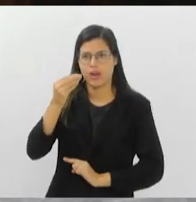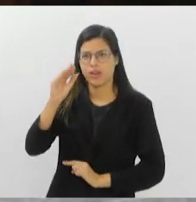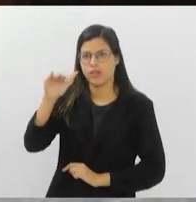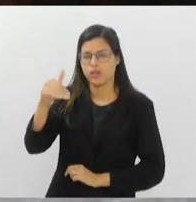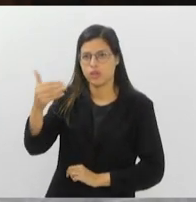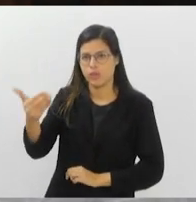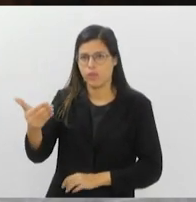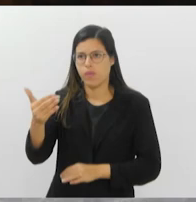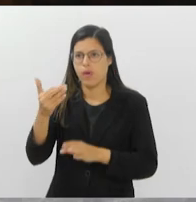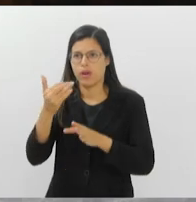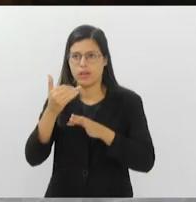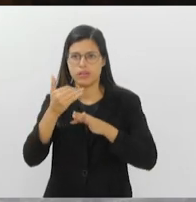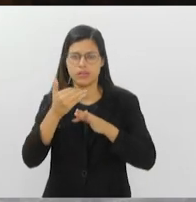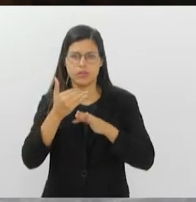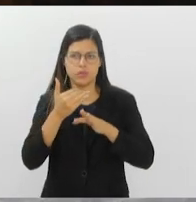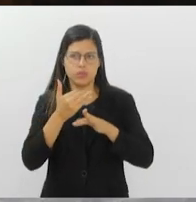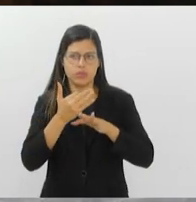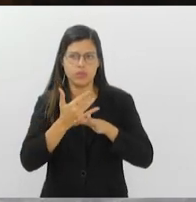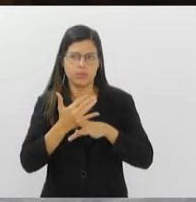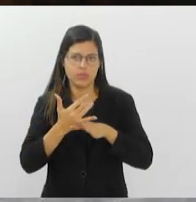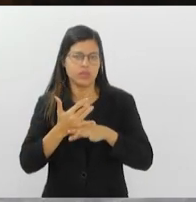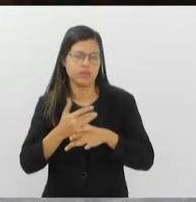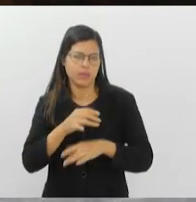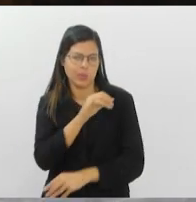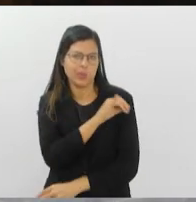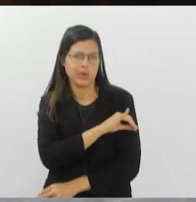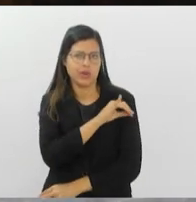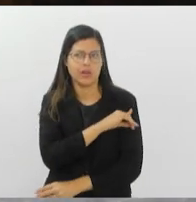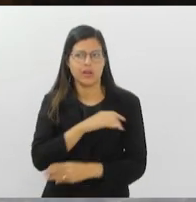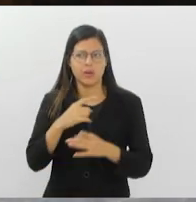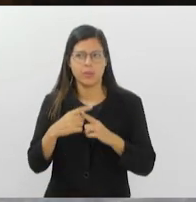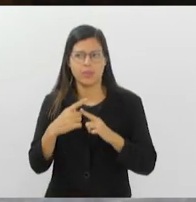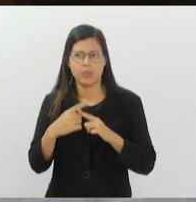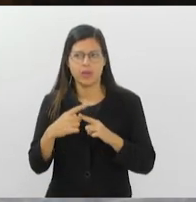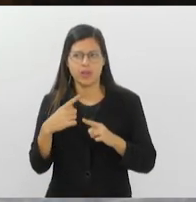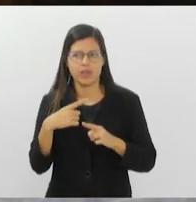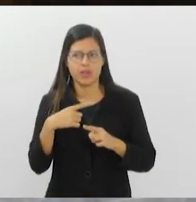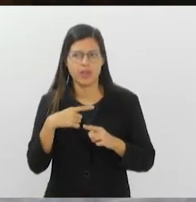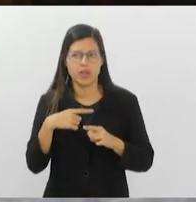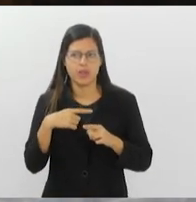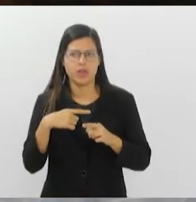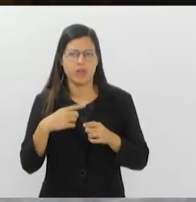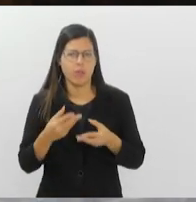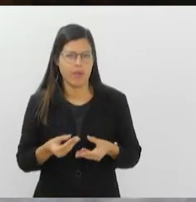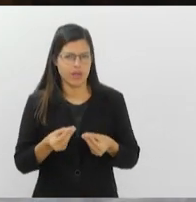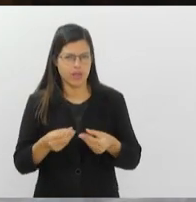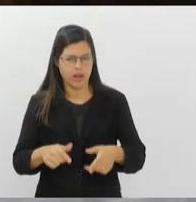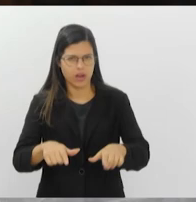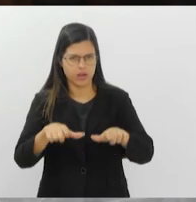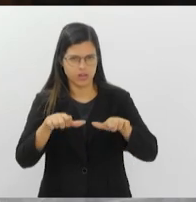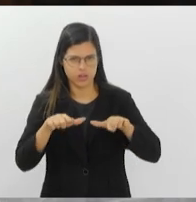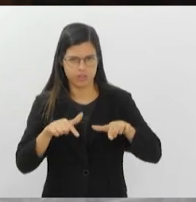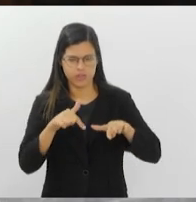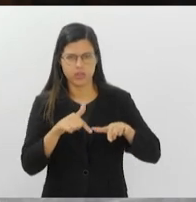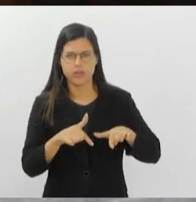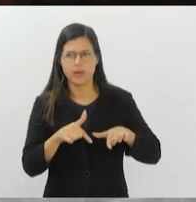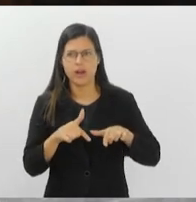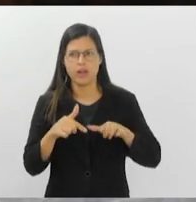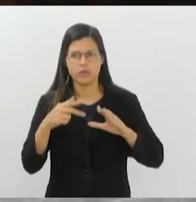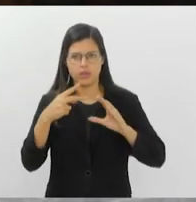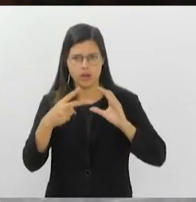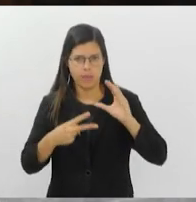Rio de Janeiro, porque recentemente teve uma entrega de moção, né, na Câmara de Vereadores.